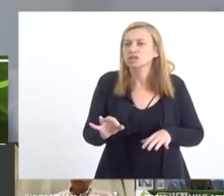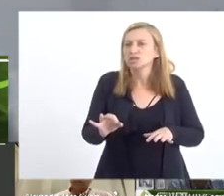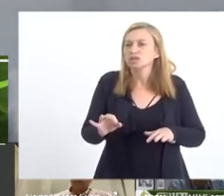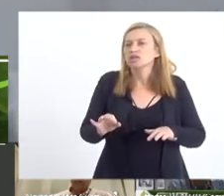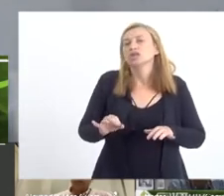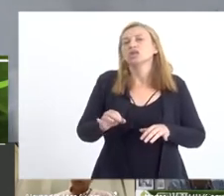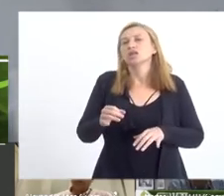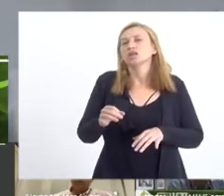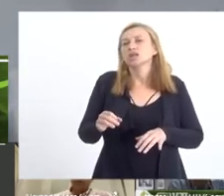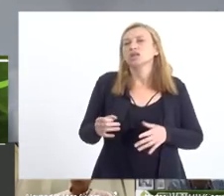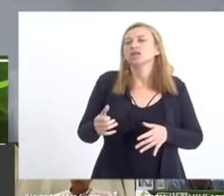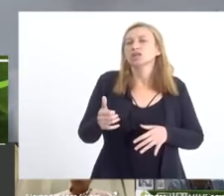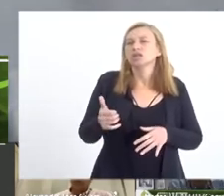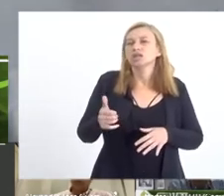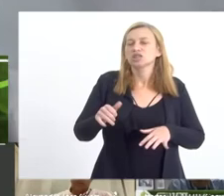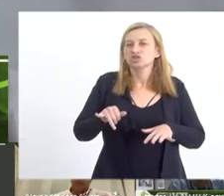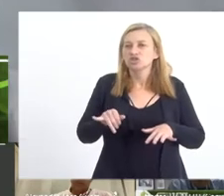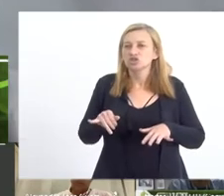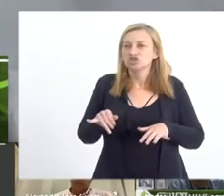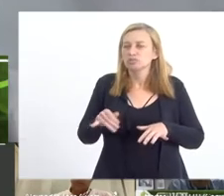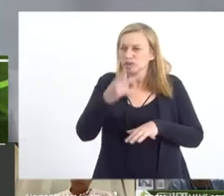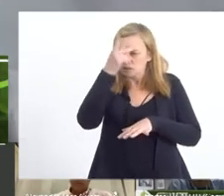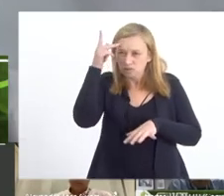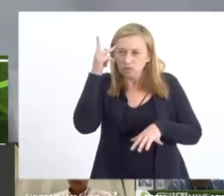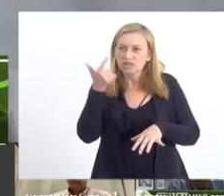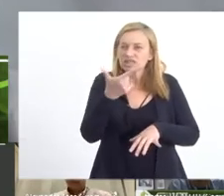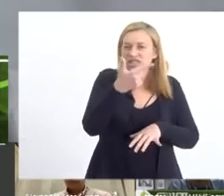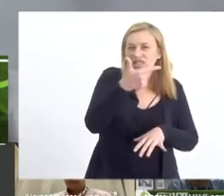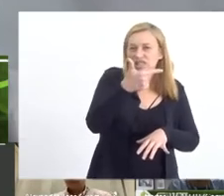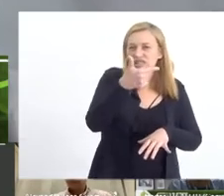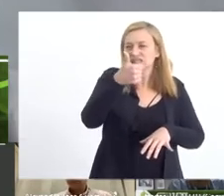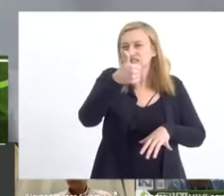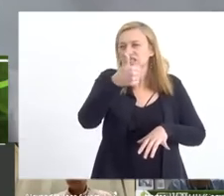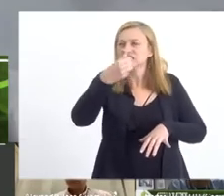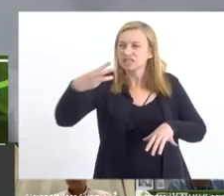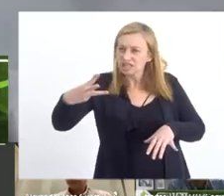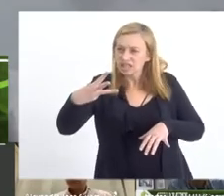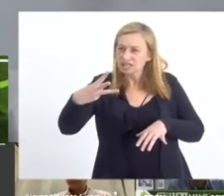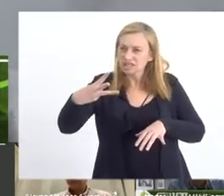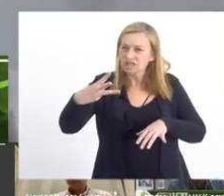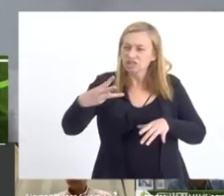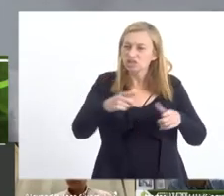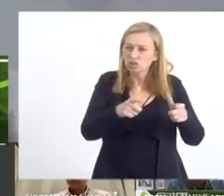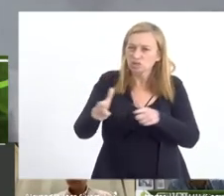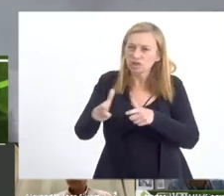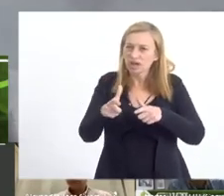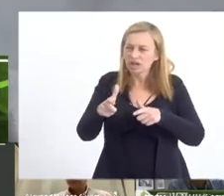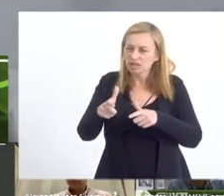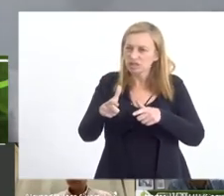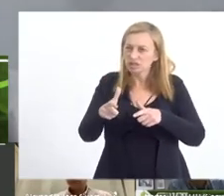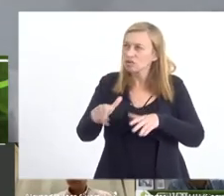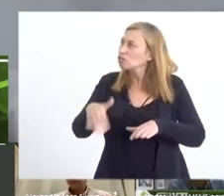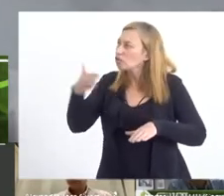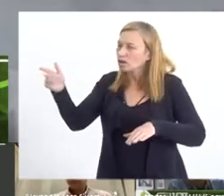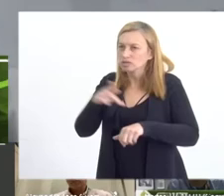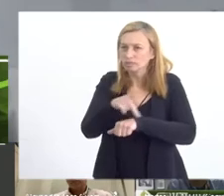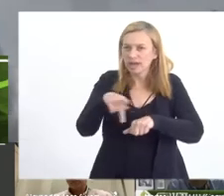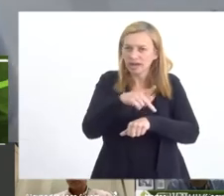de 25 destinos internacionais em comparação com 2019. Né? Então,